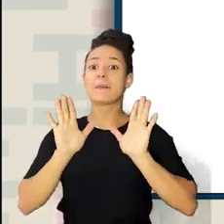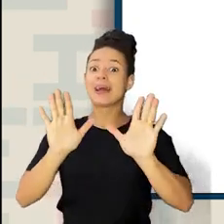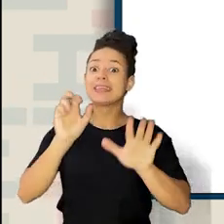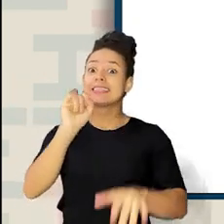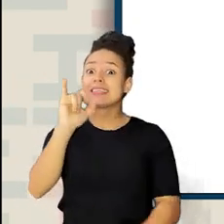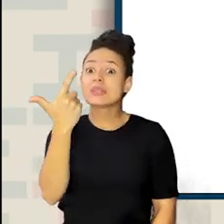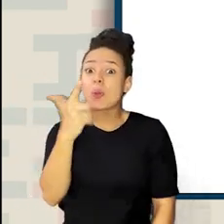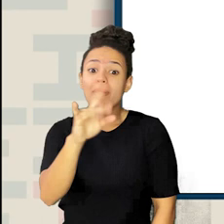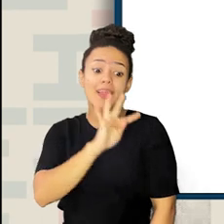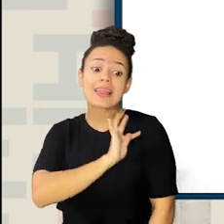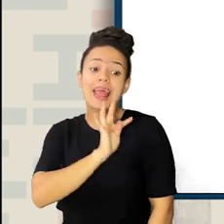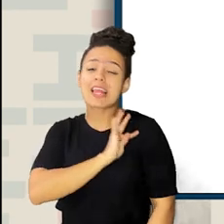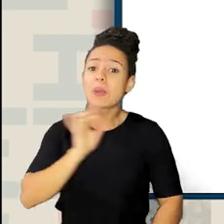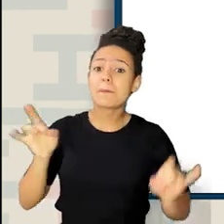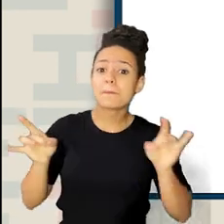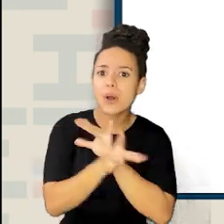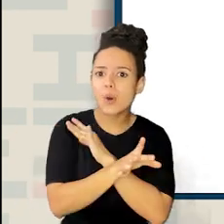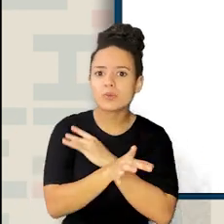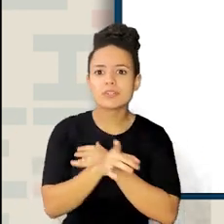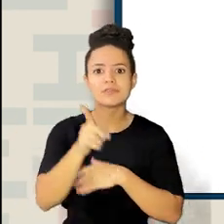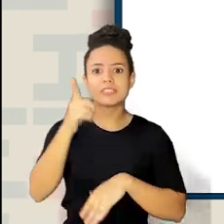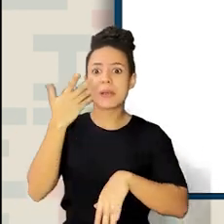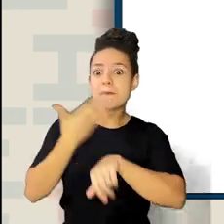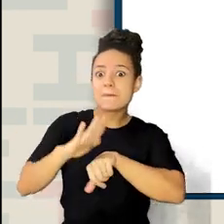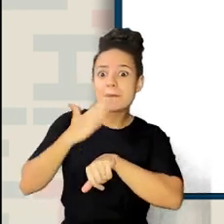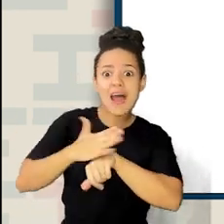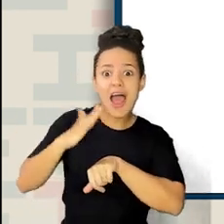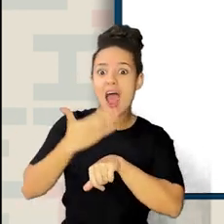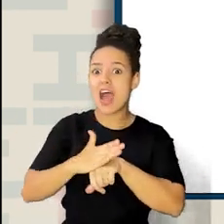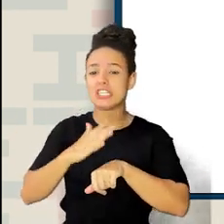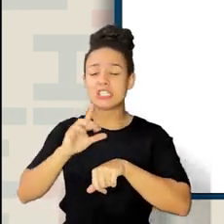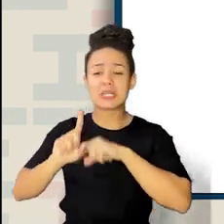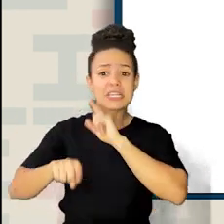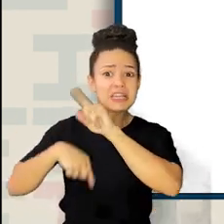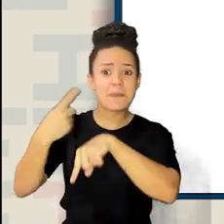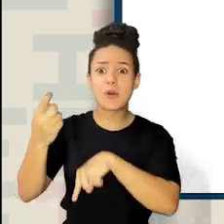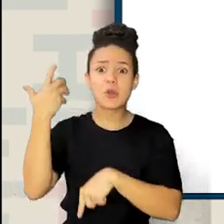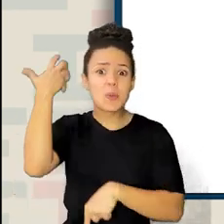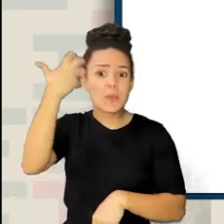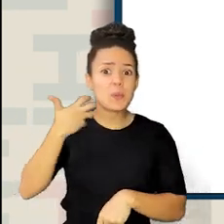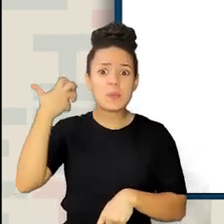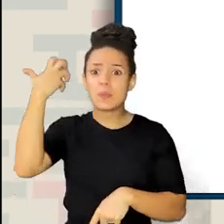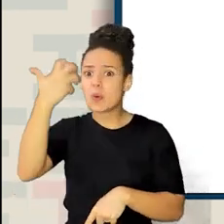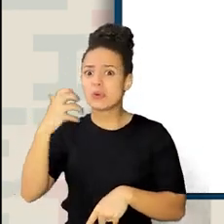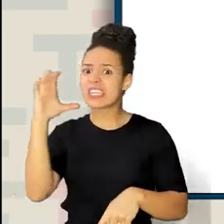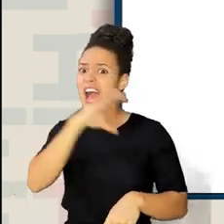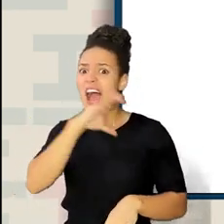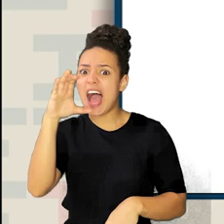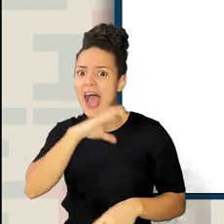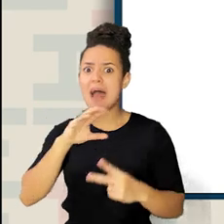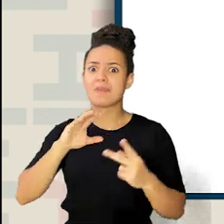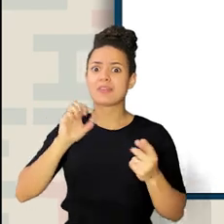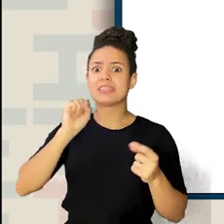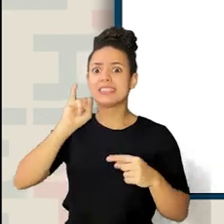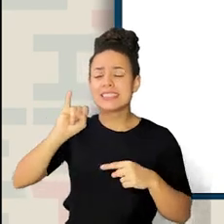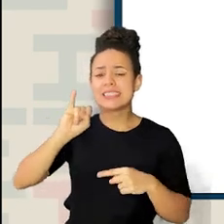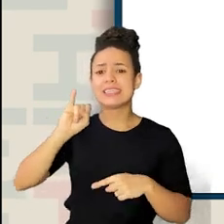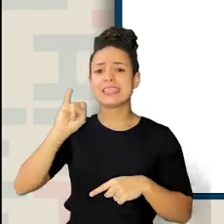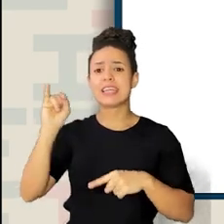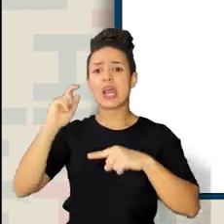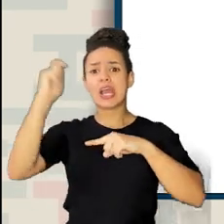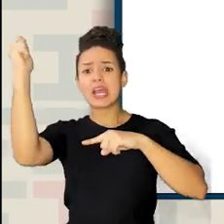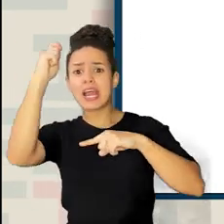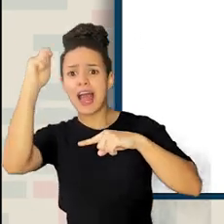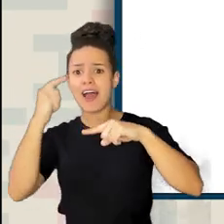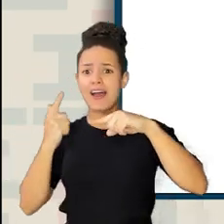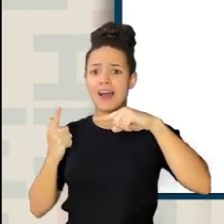com a técnica adequada, não vai lhe dar agilidade quando você precisar tocar músicas que sejam mais rápidas, que precisam ir do grave